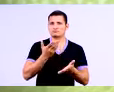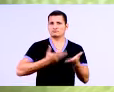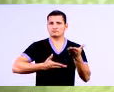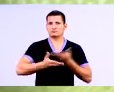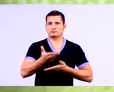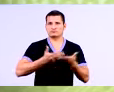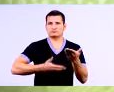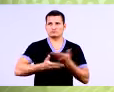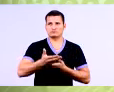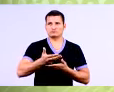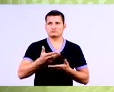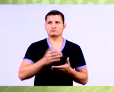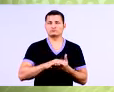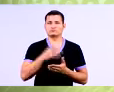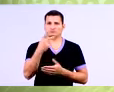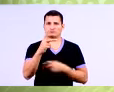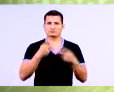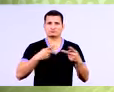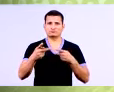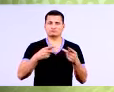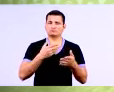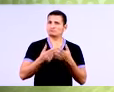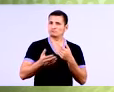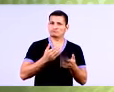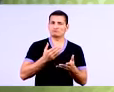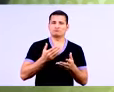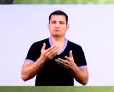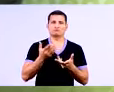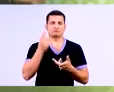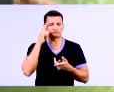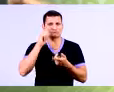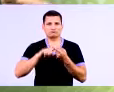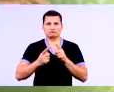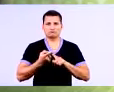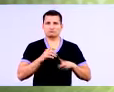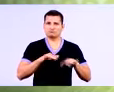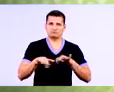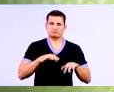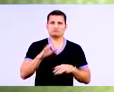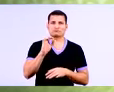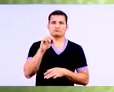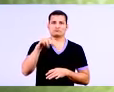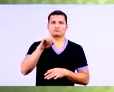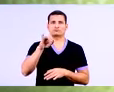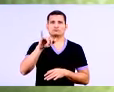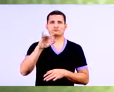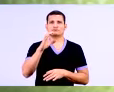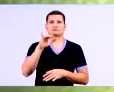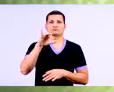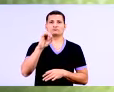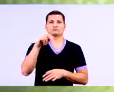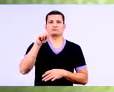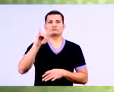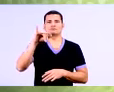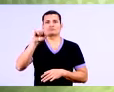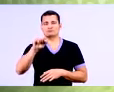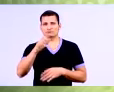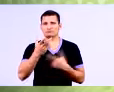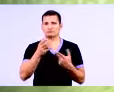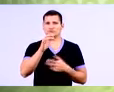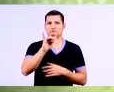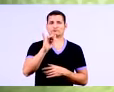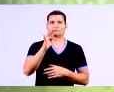relacionada ao seu projeto, qualquer lógica de programação. Condicionais, if, repetição, while,